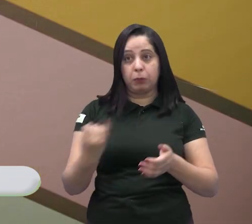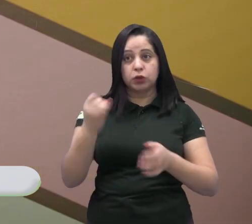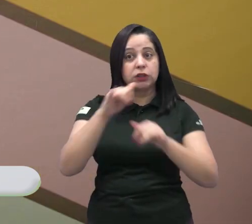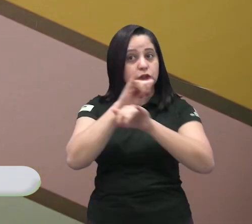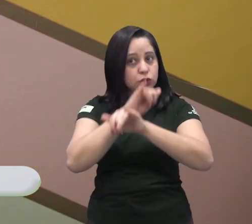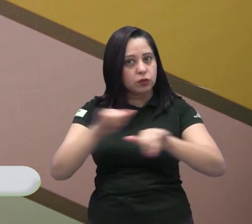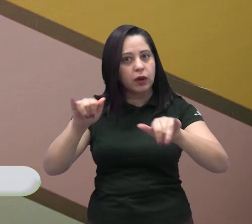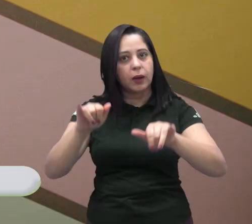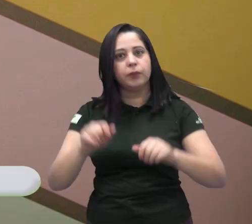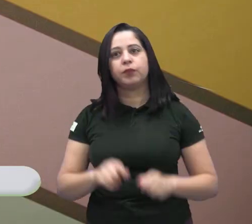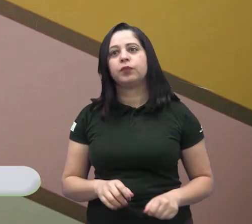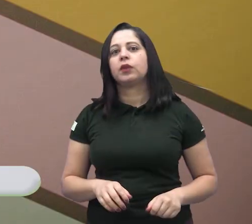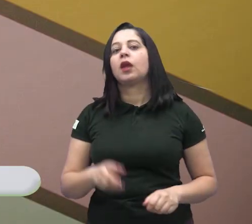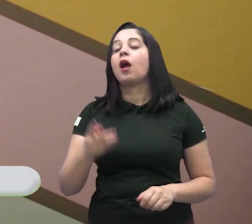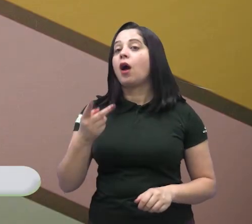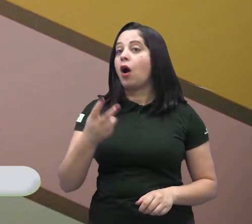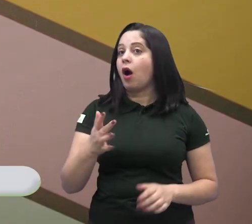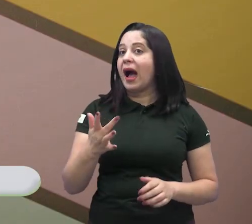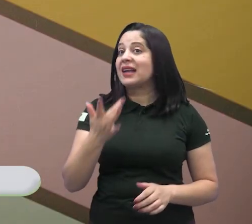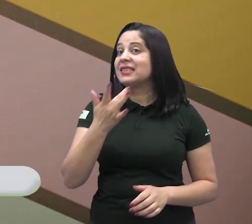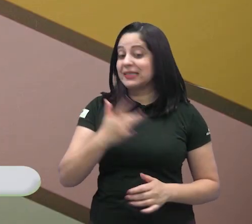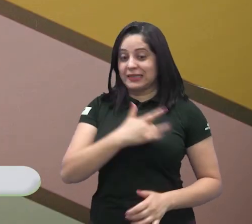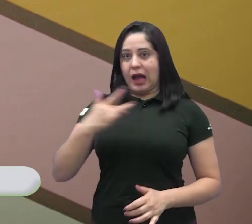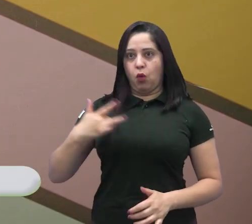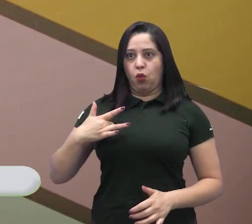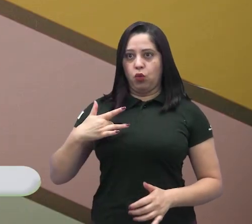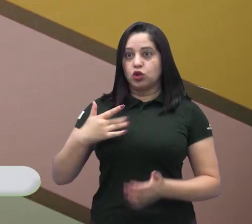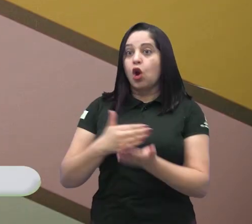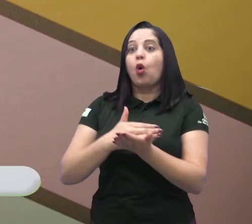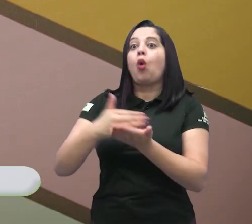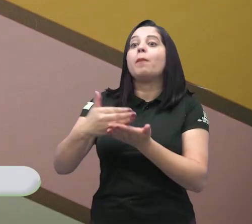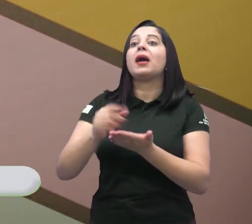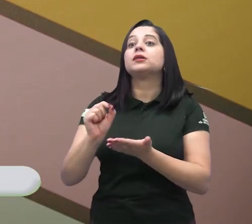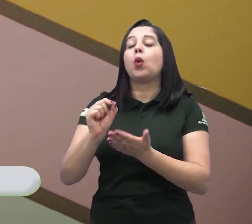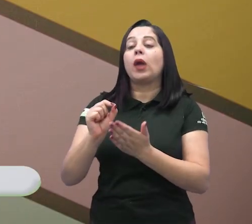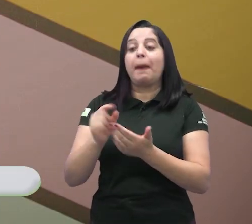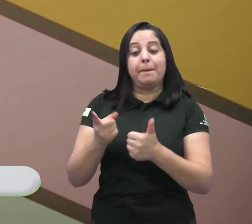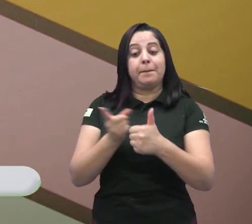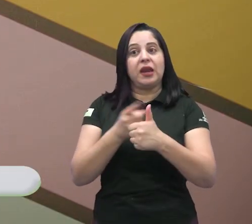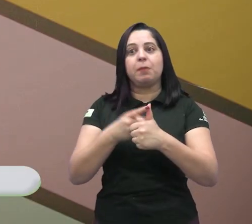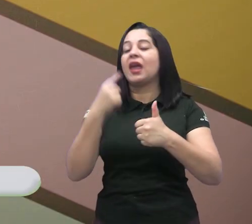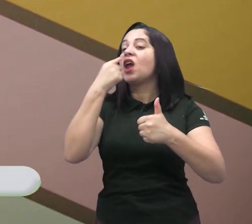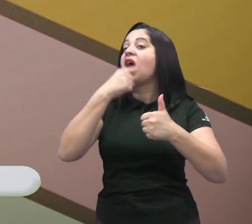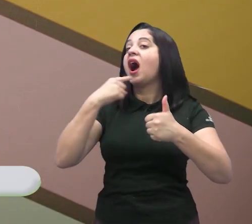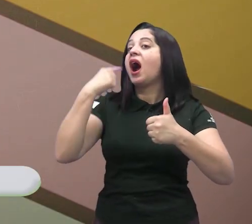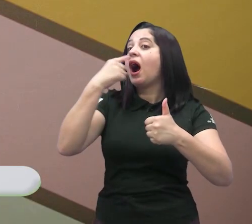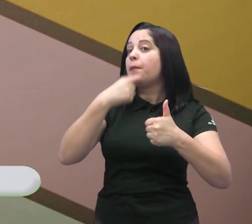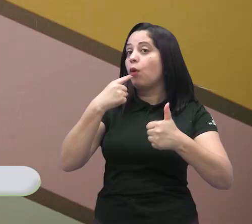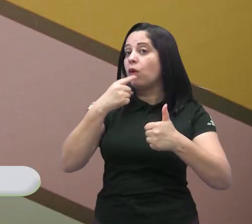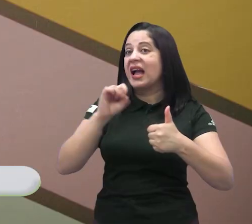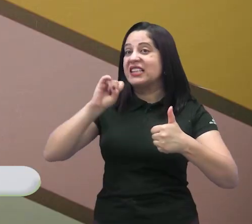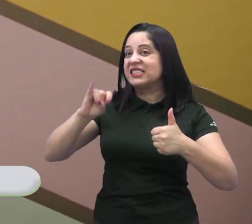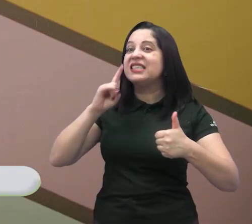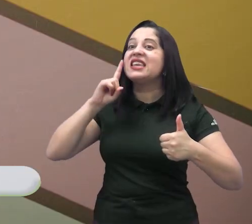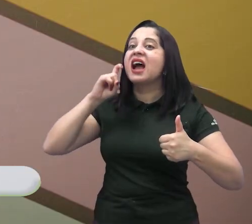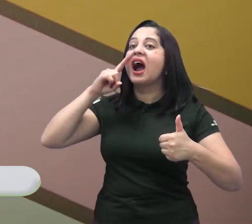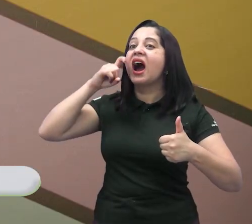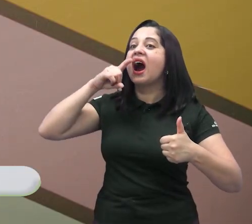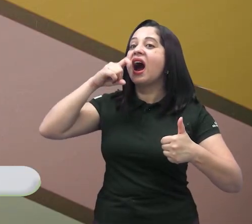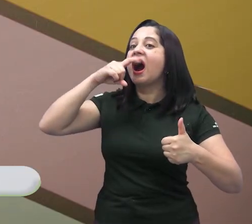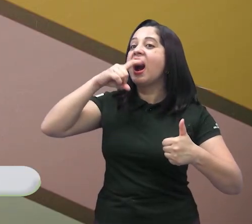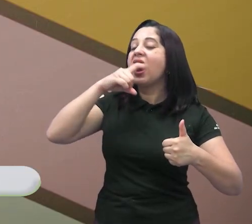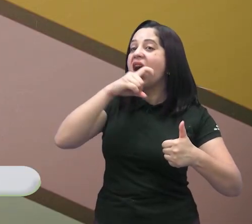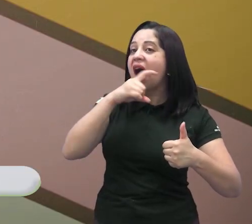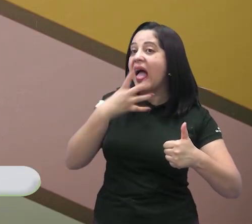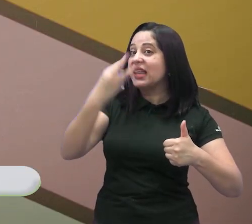assim, olha, como a gente falou, a saúde começa pela boca. Todas as bactérias que estão na nossa cavidade bucal podem cair na